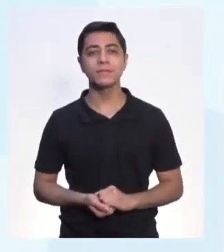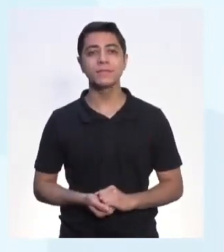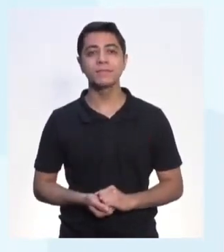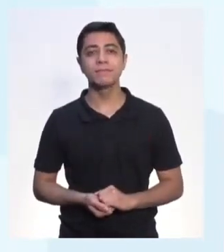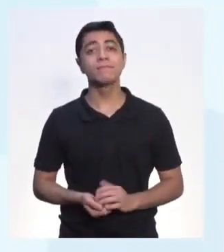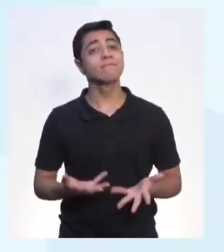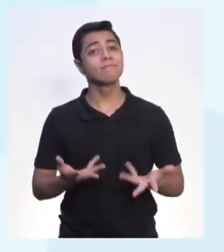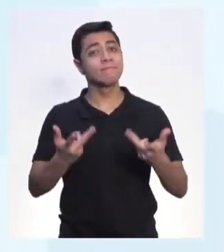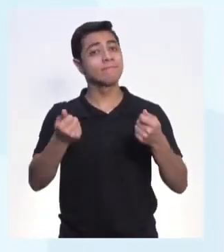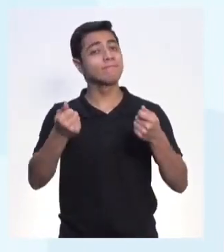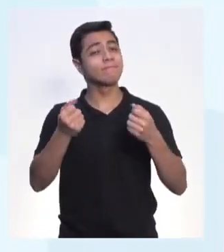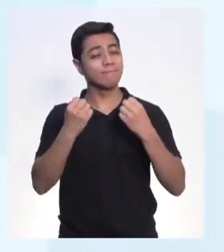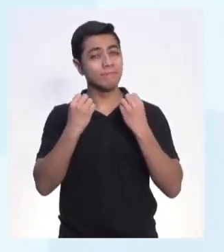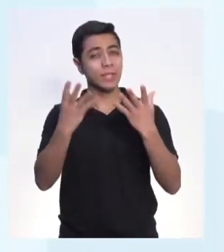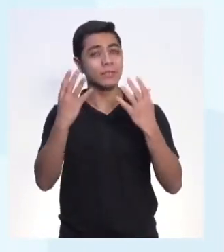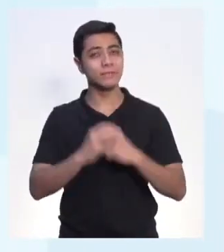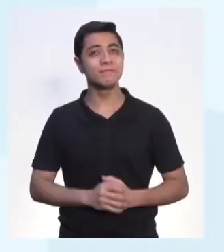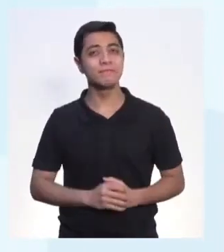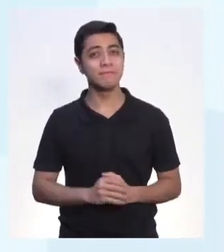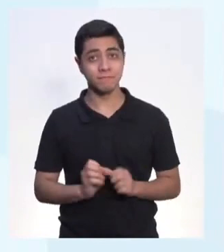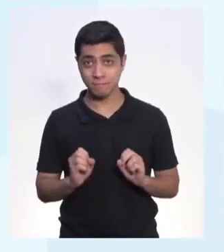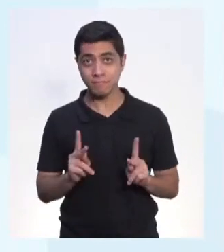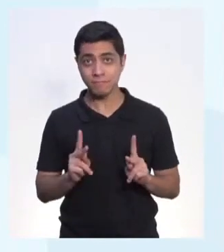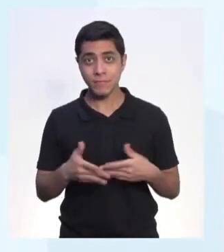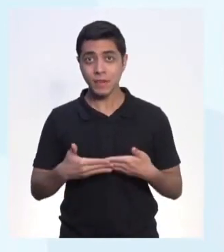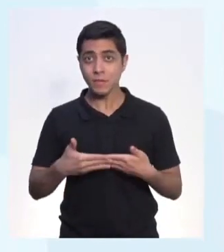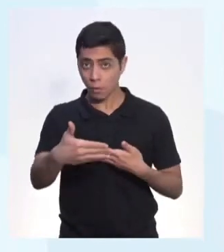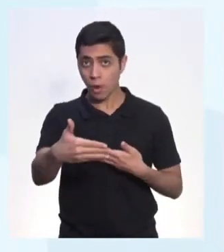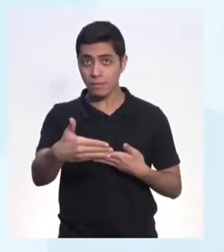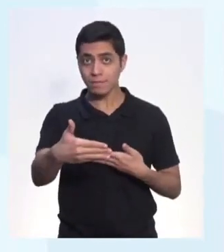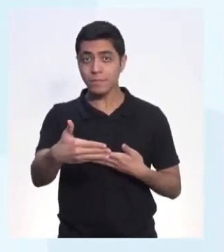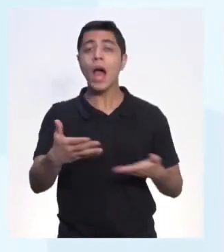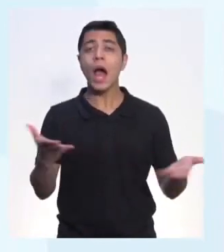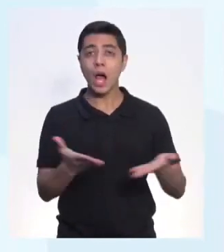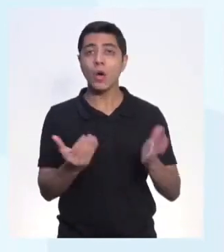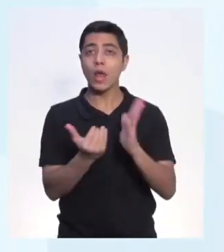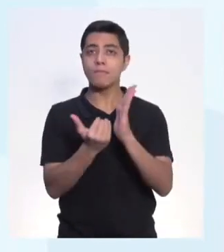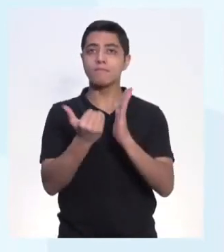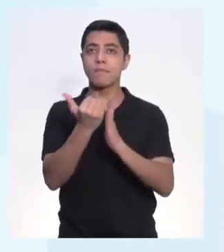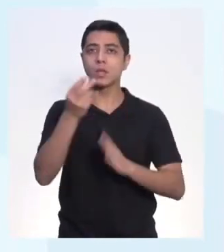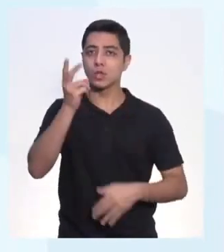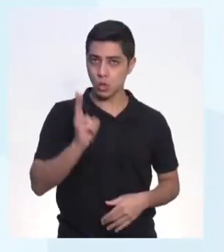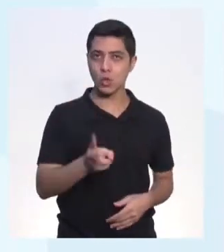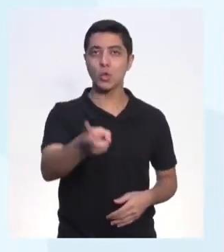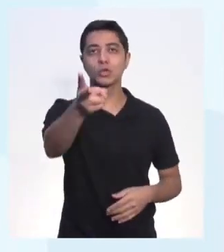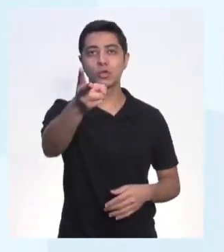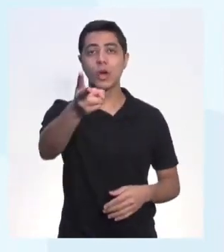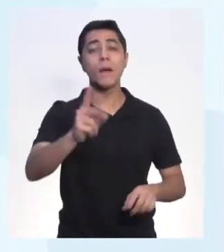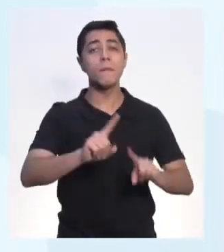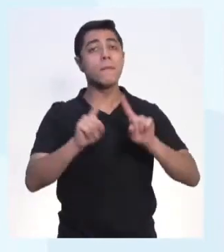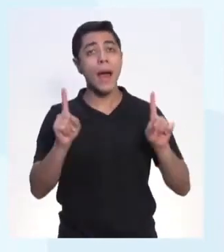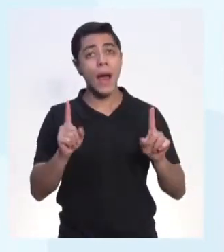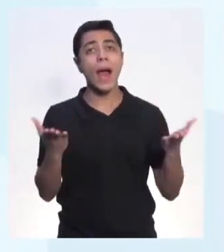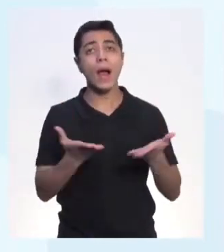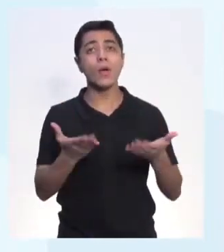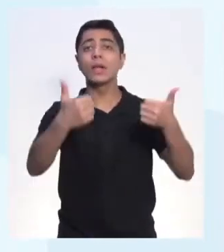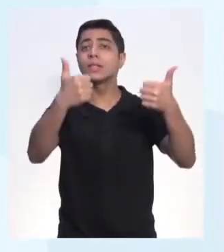Muito bem. Então, vamos lá. Nós vamos continuar um pouquinho mais, mas agora falando